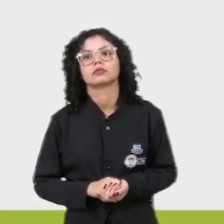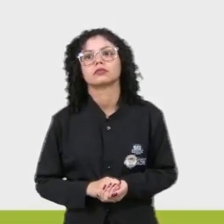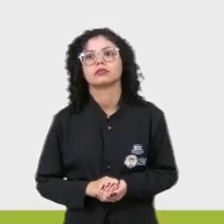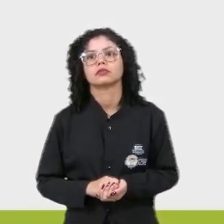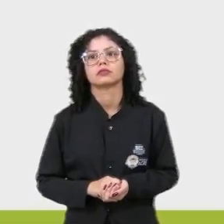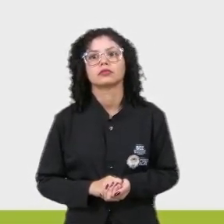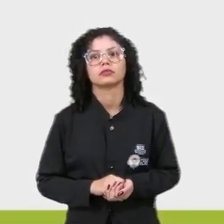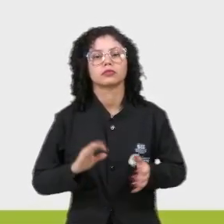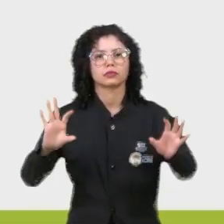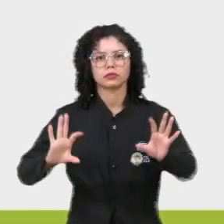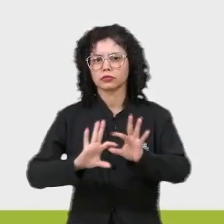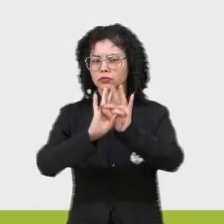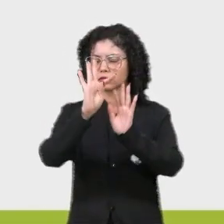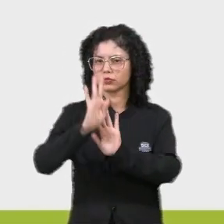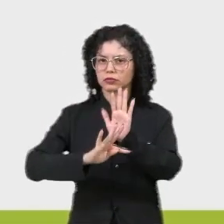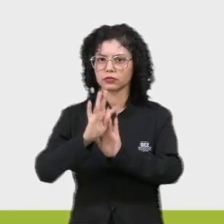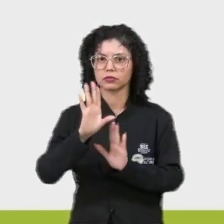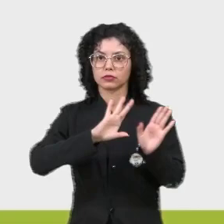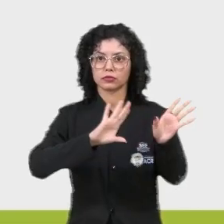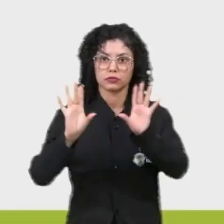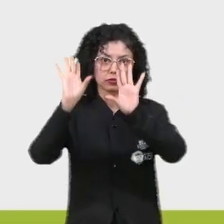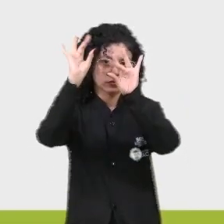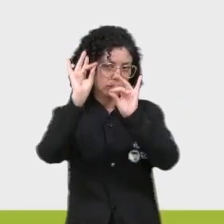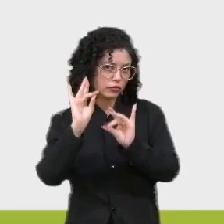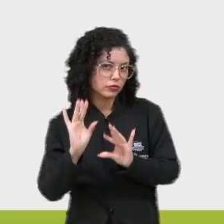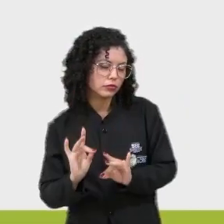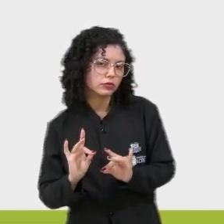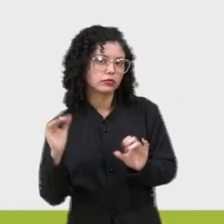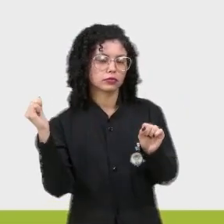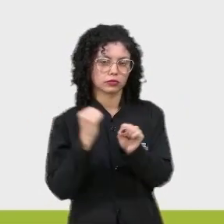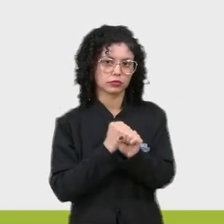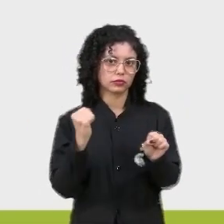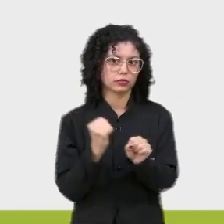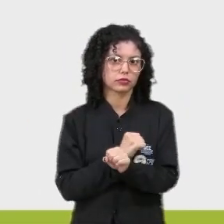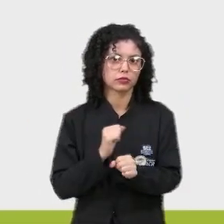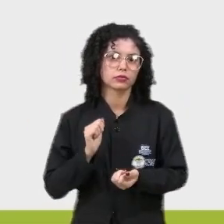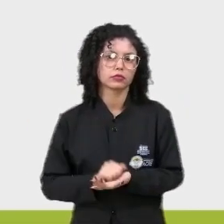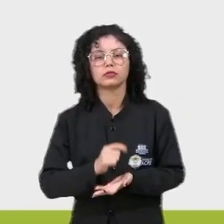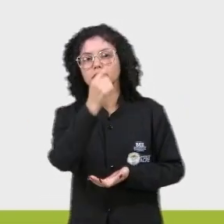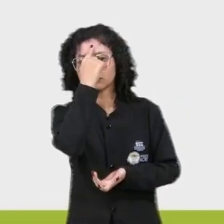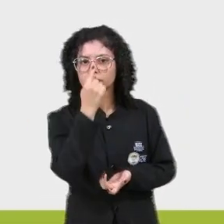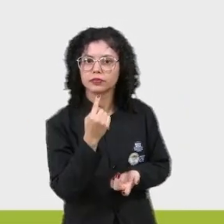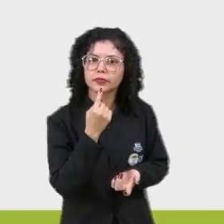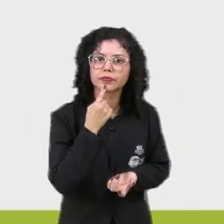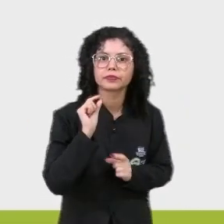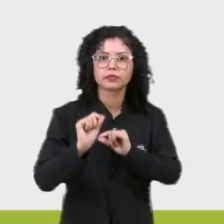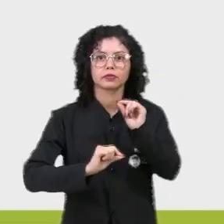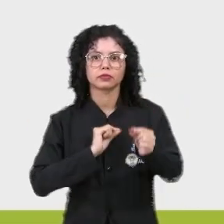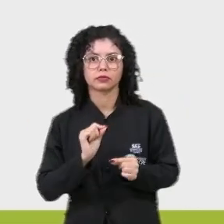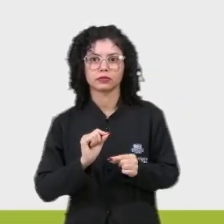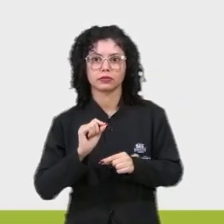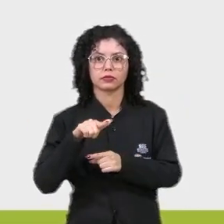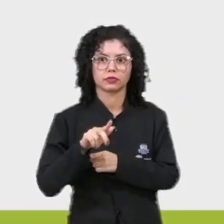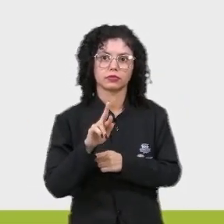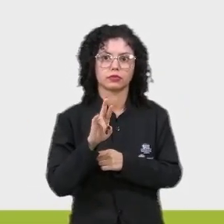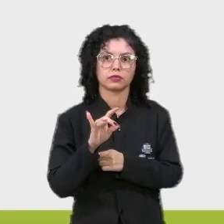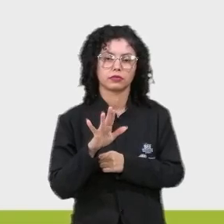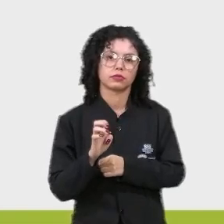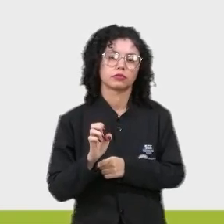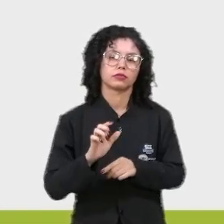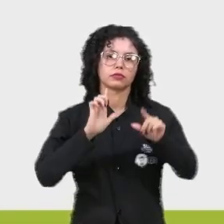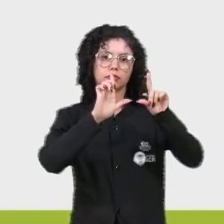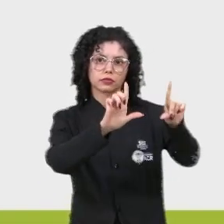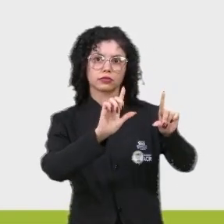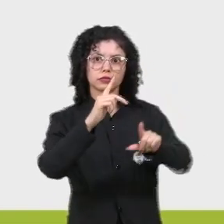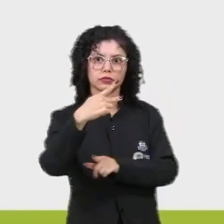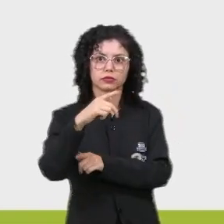um intertexto. Os traços reconstroem uma cena de Guernica, painel de